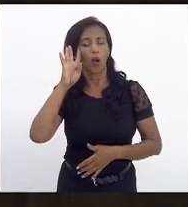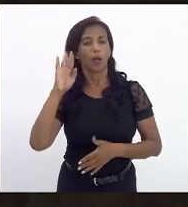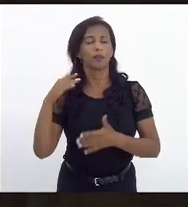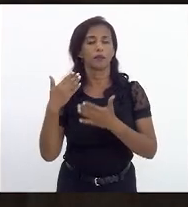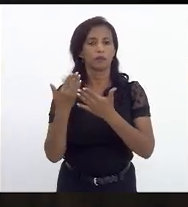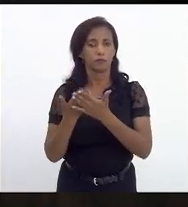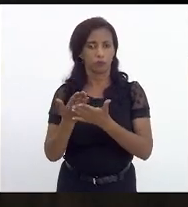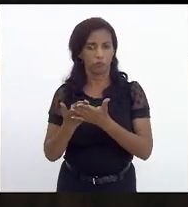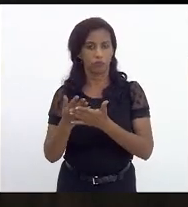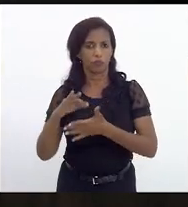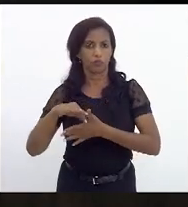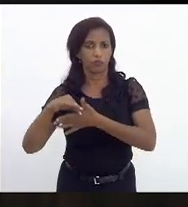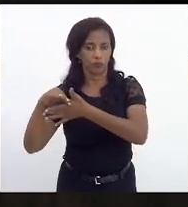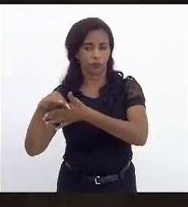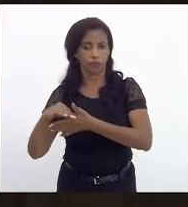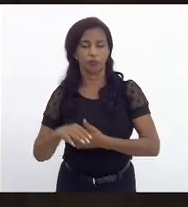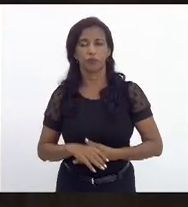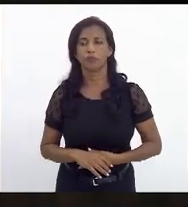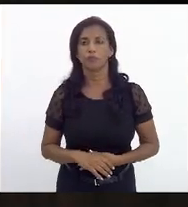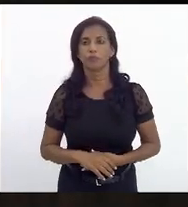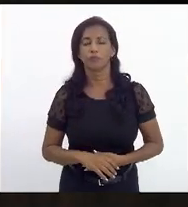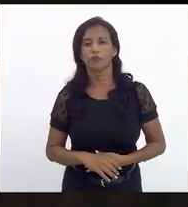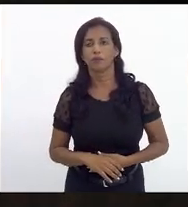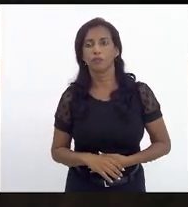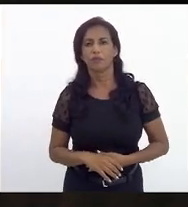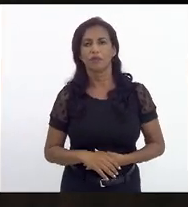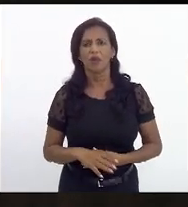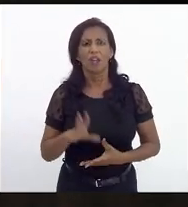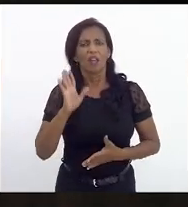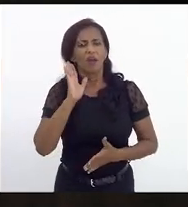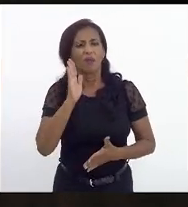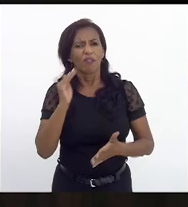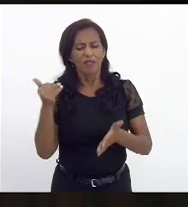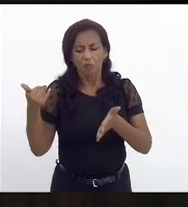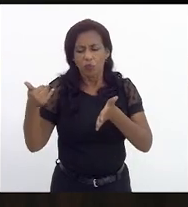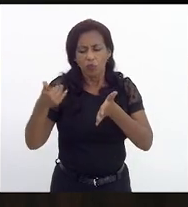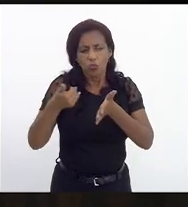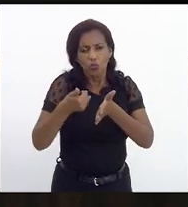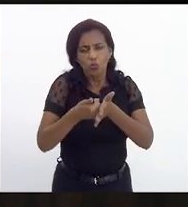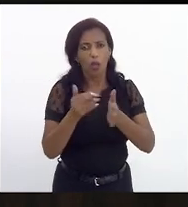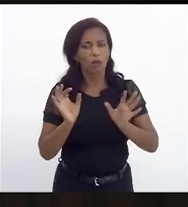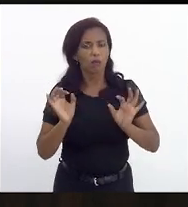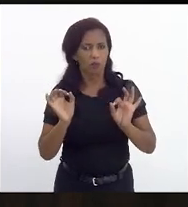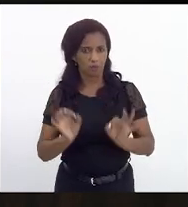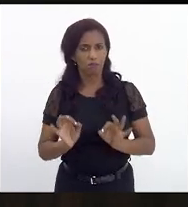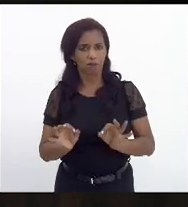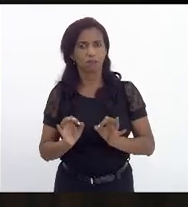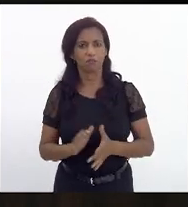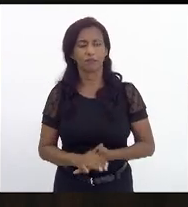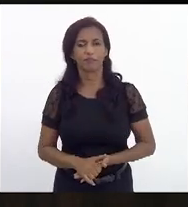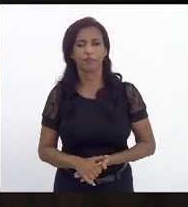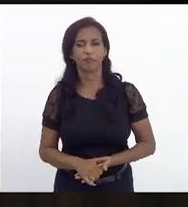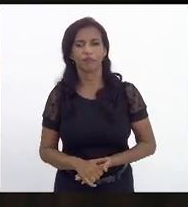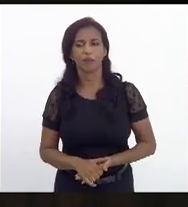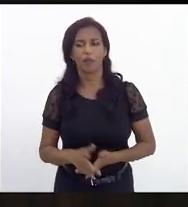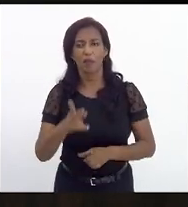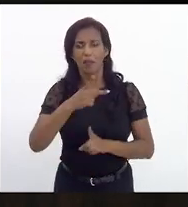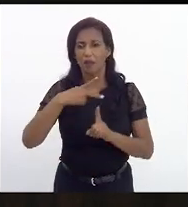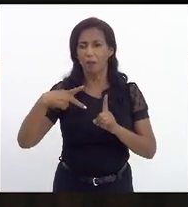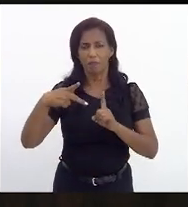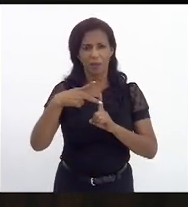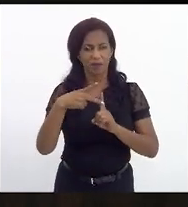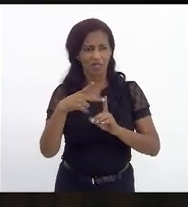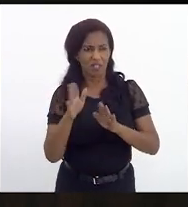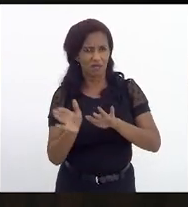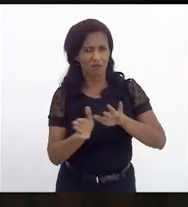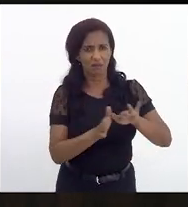de Líderes, e voltamos quarta. Tá bom, presidente. Porque vai estar muito, muito, muito azeitado até. Salvo a Previdência, eu acho que o resto vai